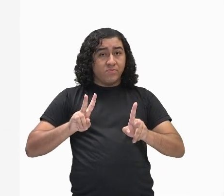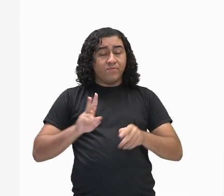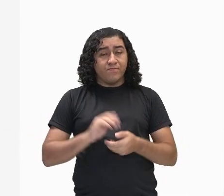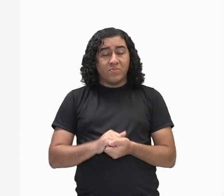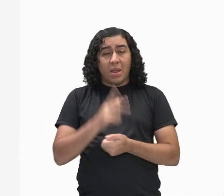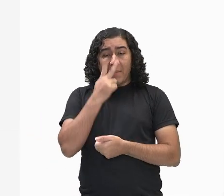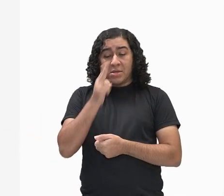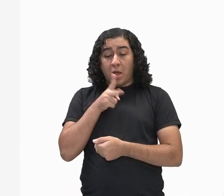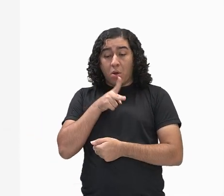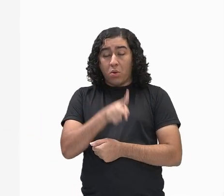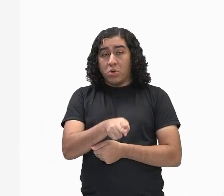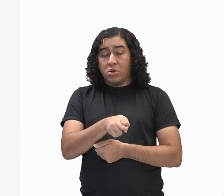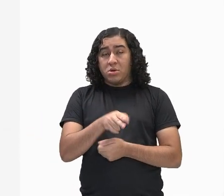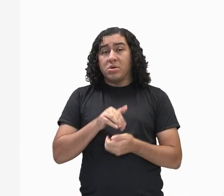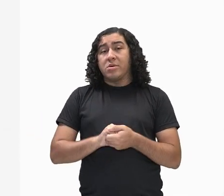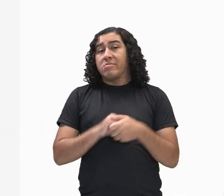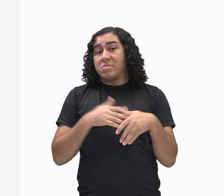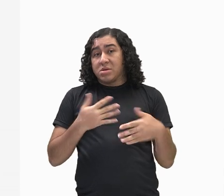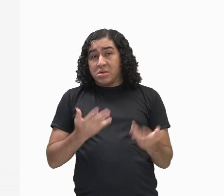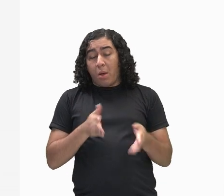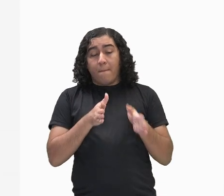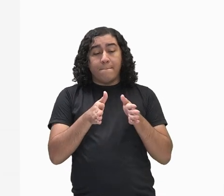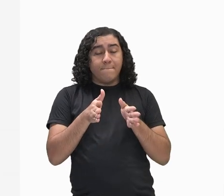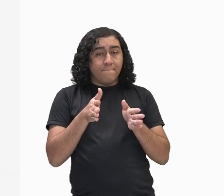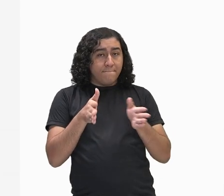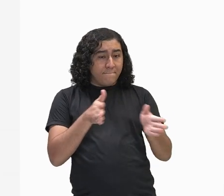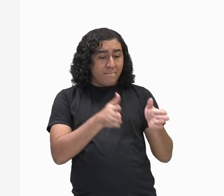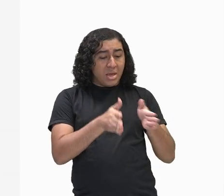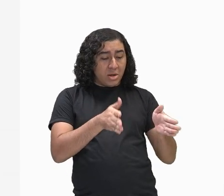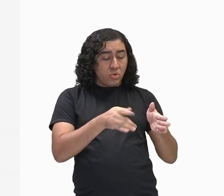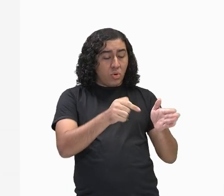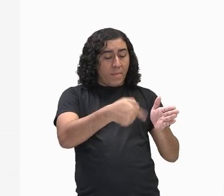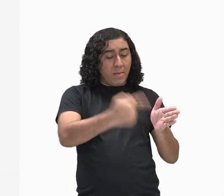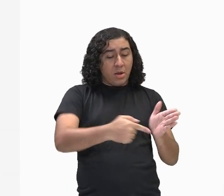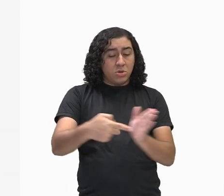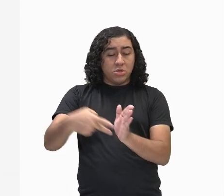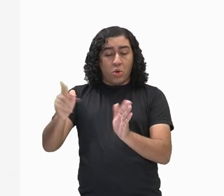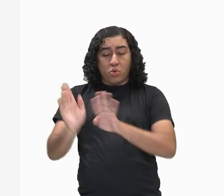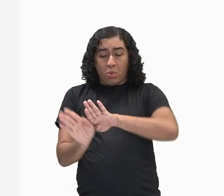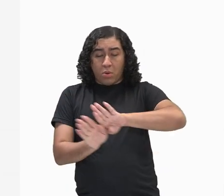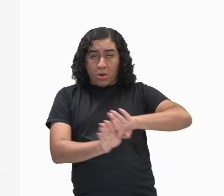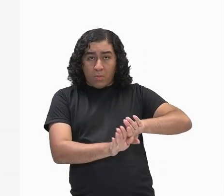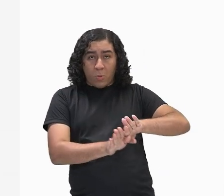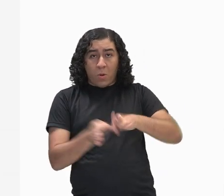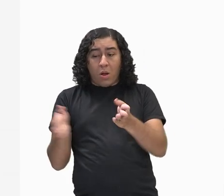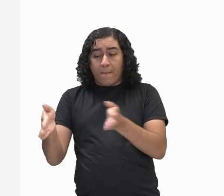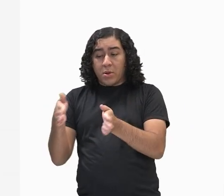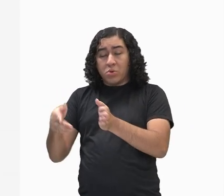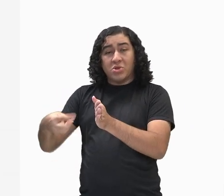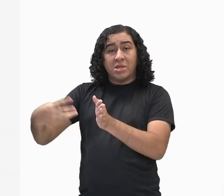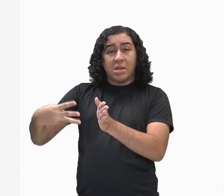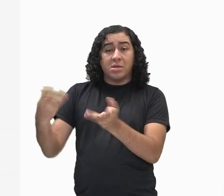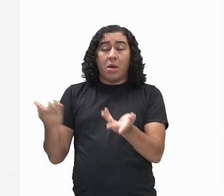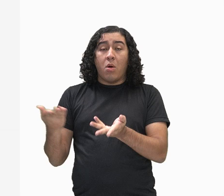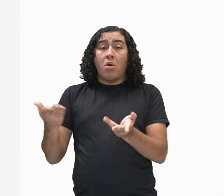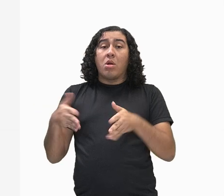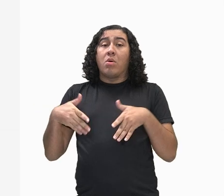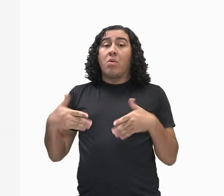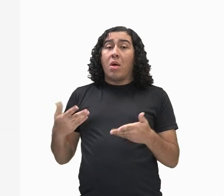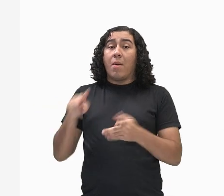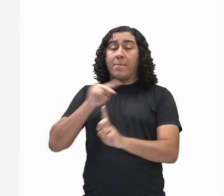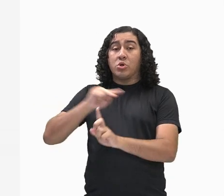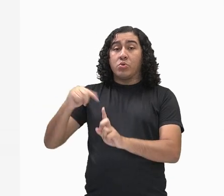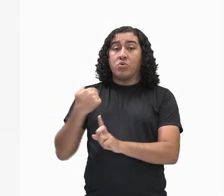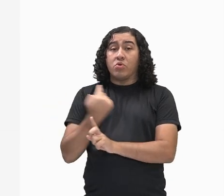né? Então, esquece o período clássico, esquece o período medieval, porque agora a nossa visão